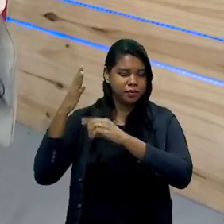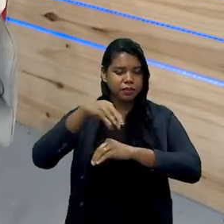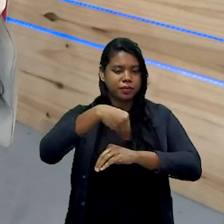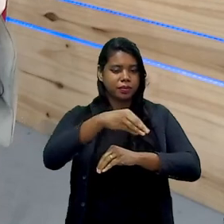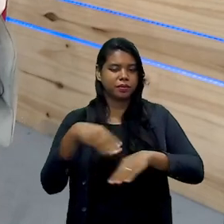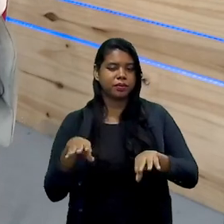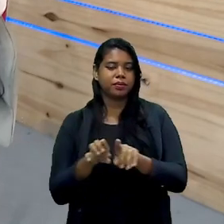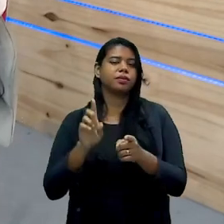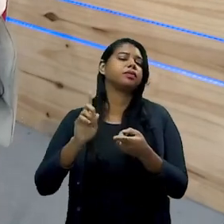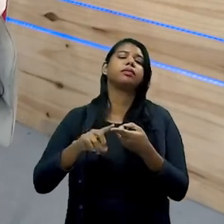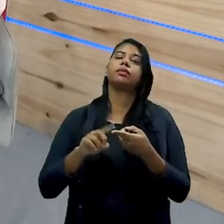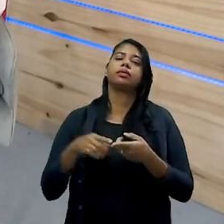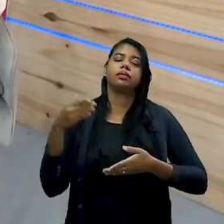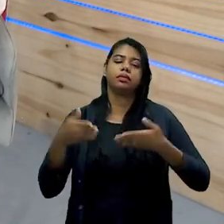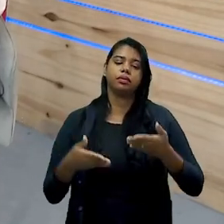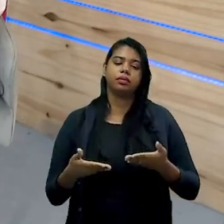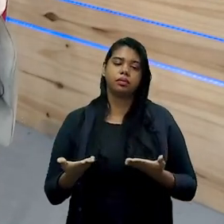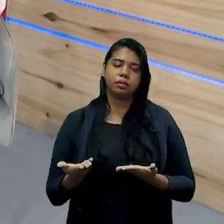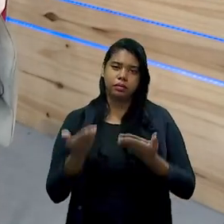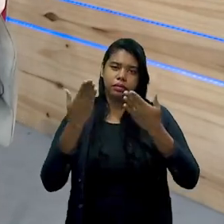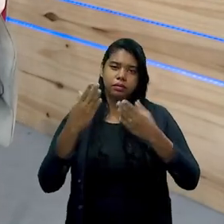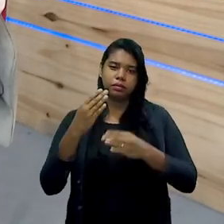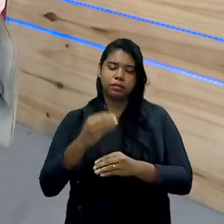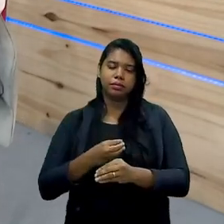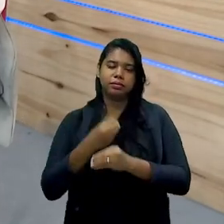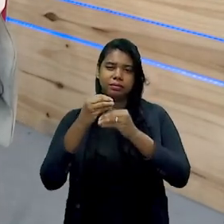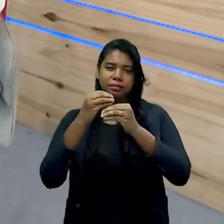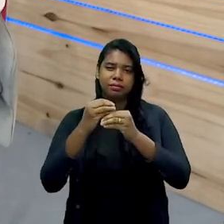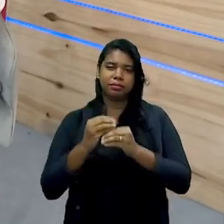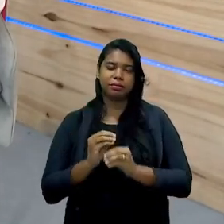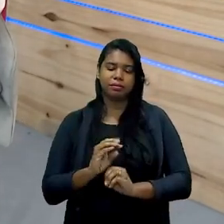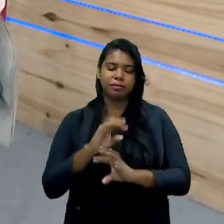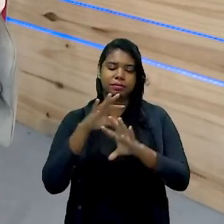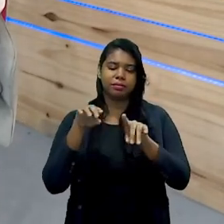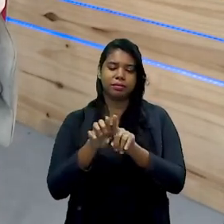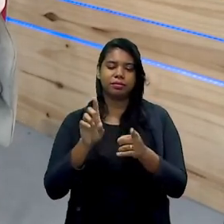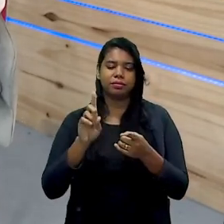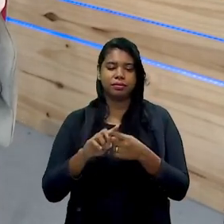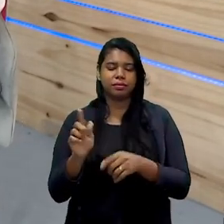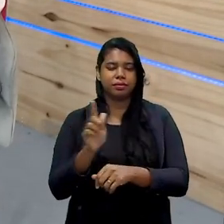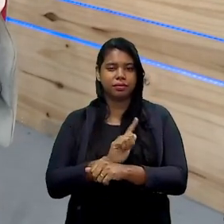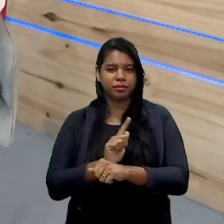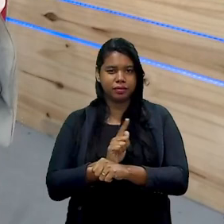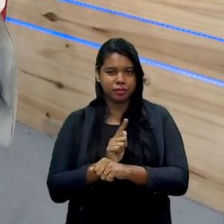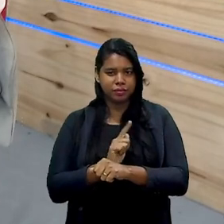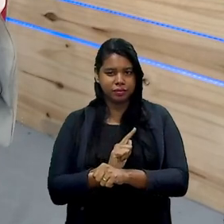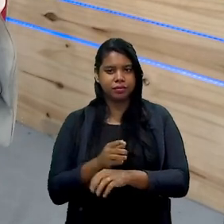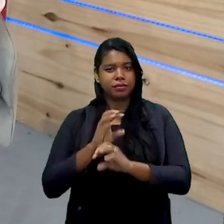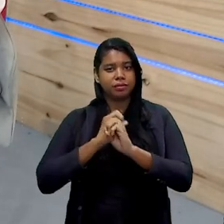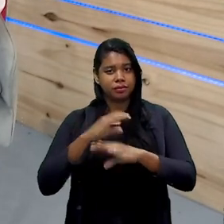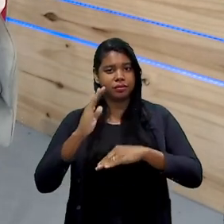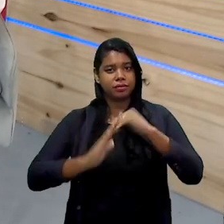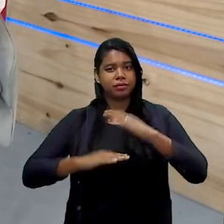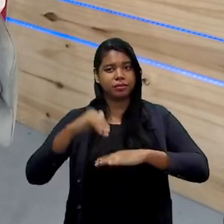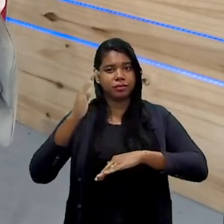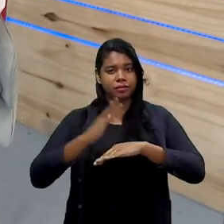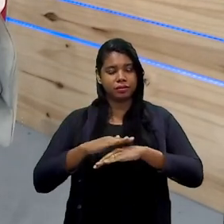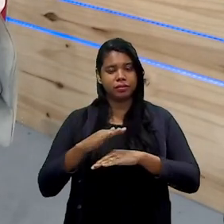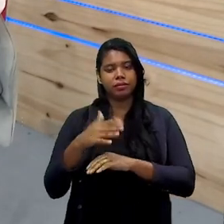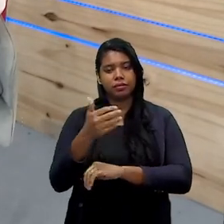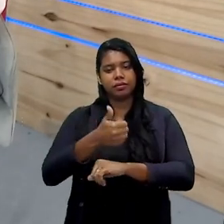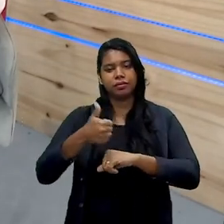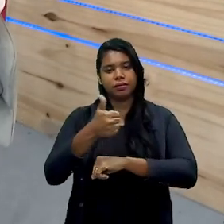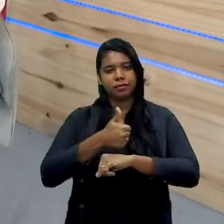disponibilizaram a fazer parte dessa construção do conhecimento. Ao nosso gerente da Educação Profissional, George Bento,